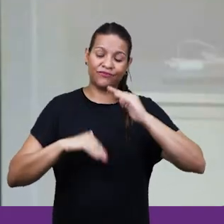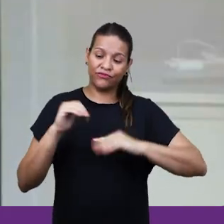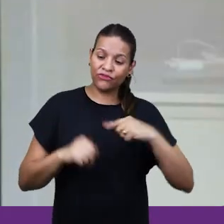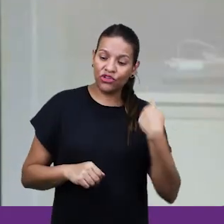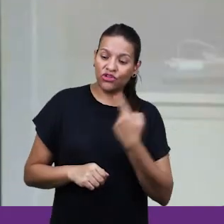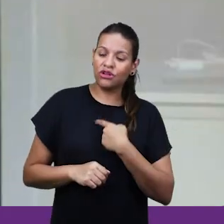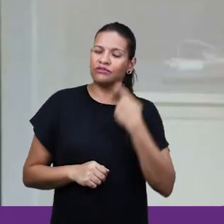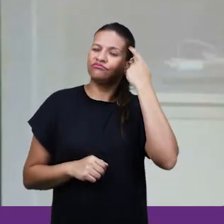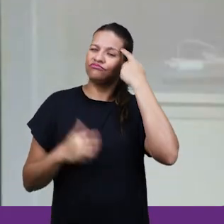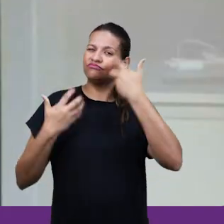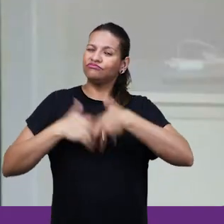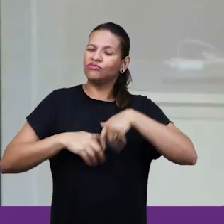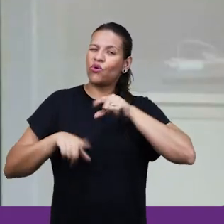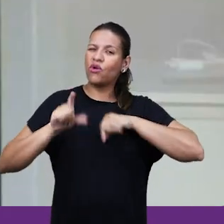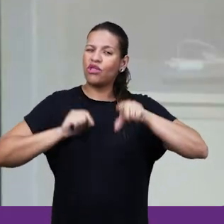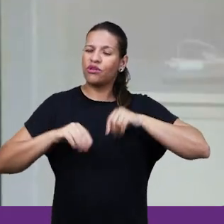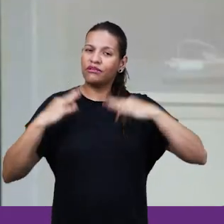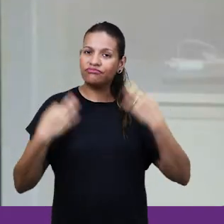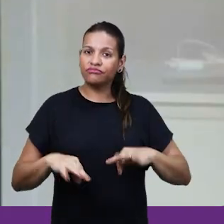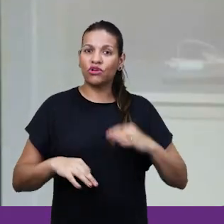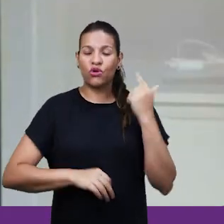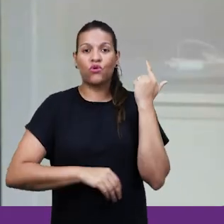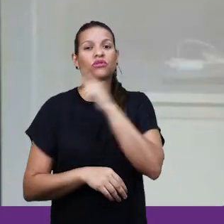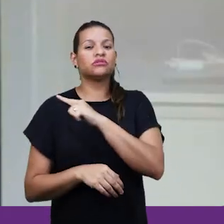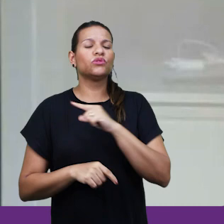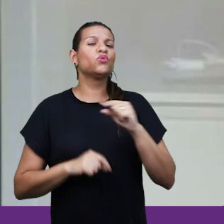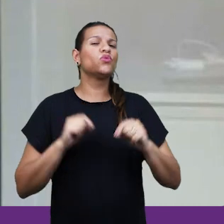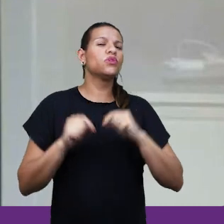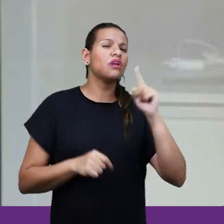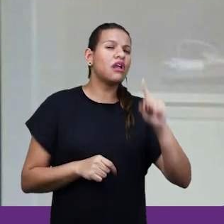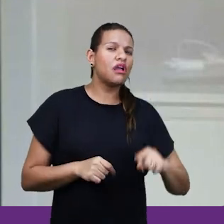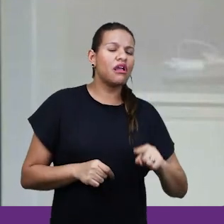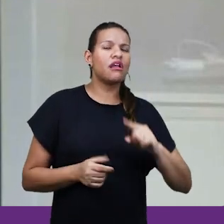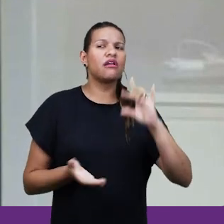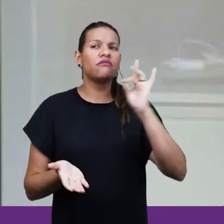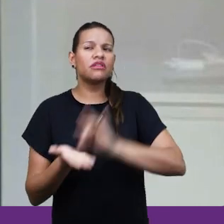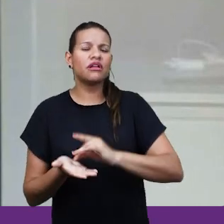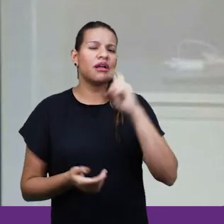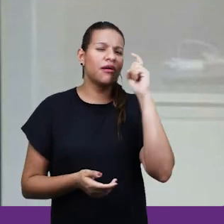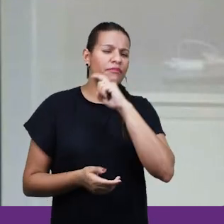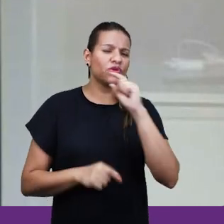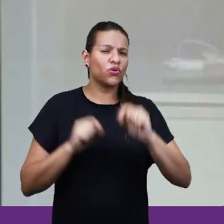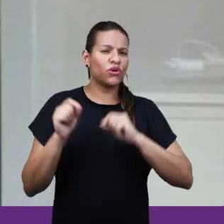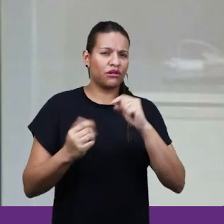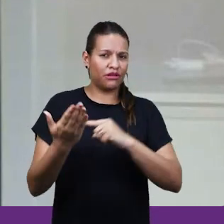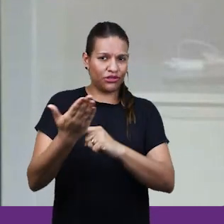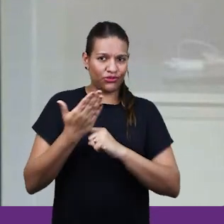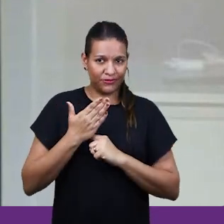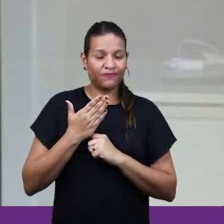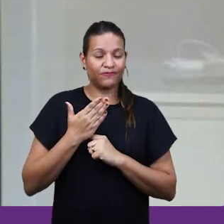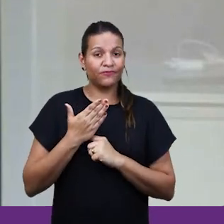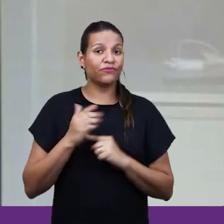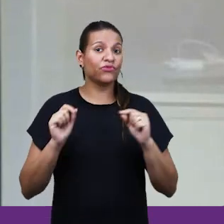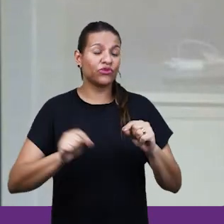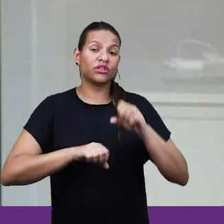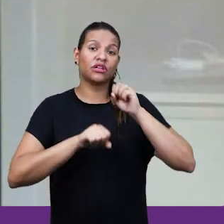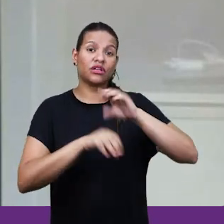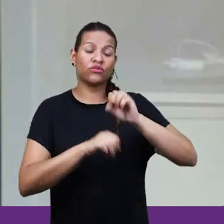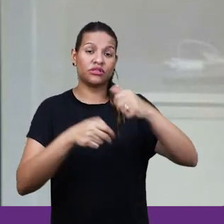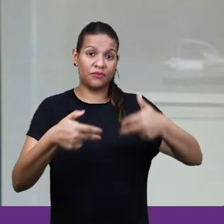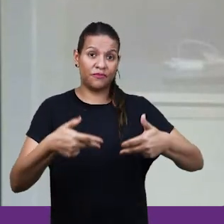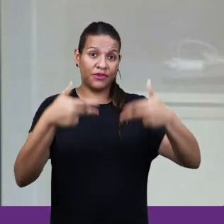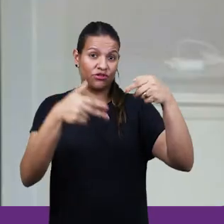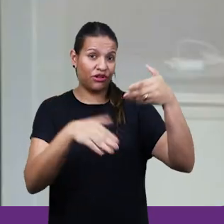nossa curadoria para realmente conseguir filtrar o que dessas informações aí vai nos ajudar. E aí que entra a